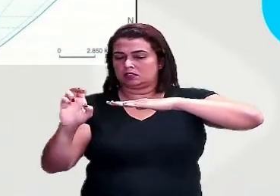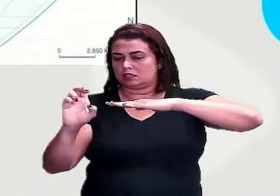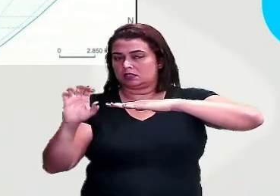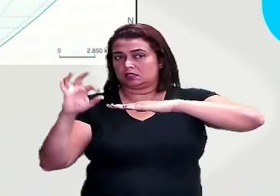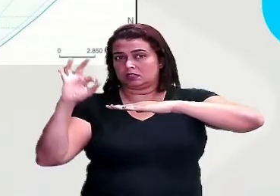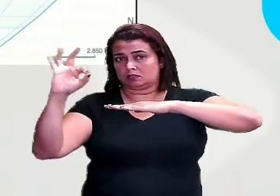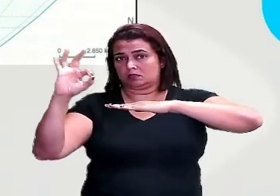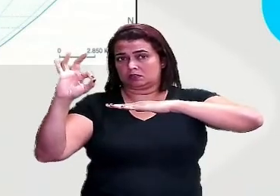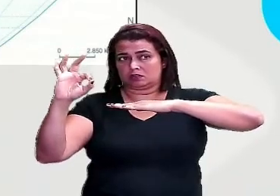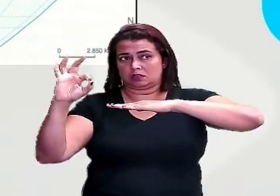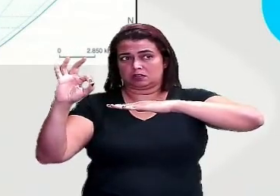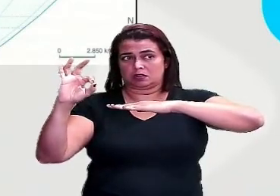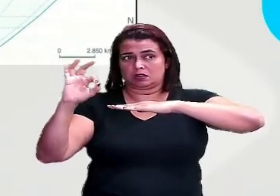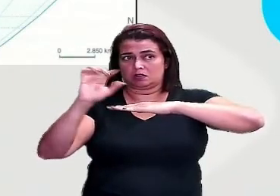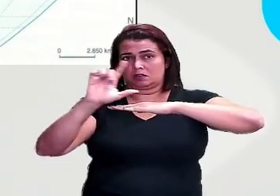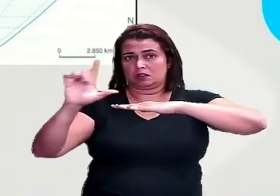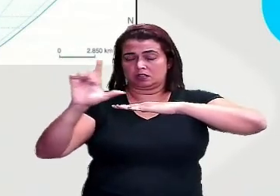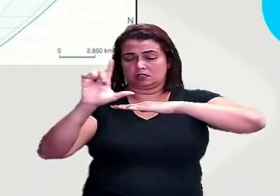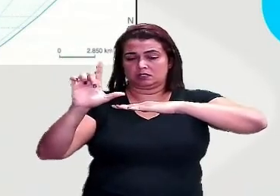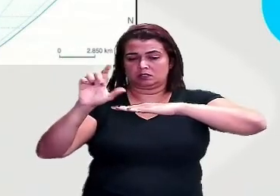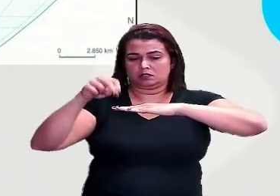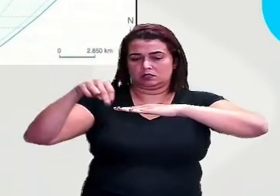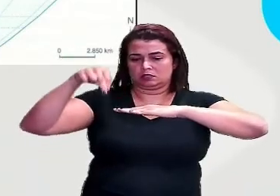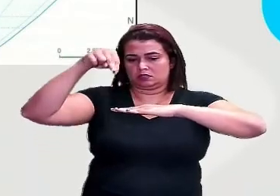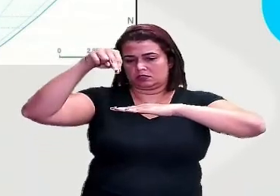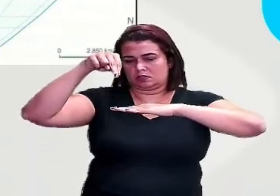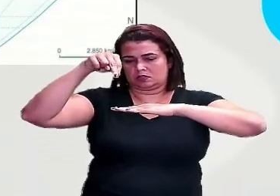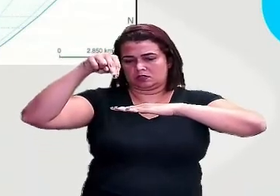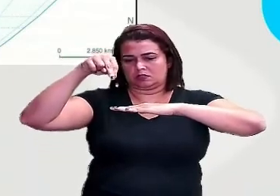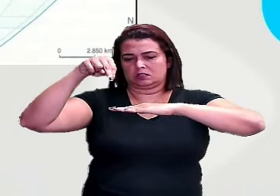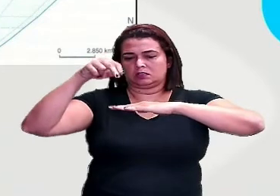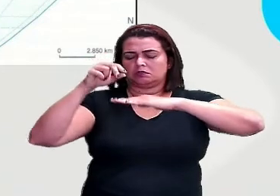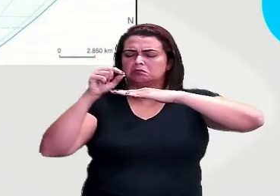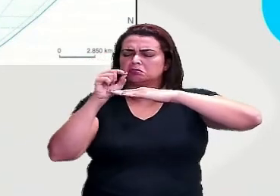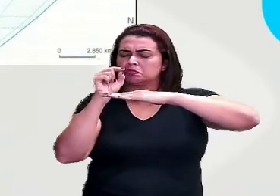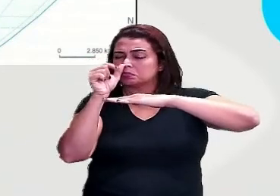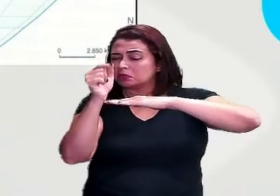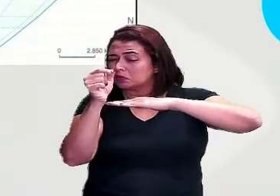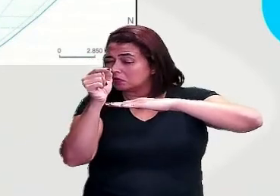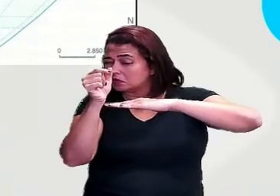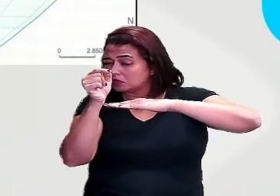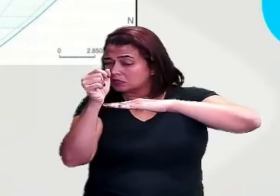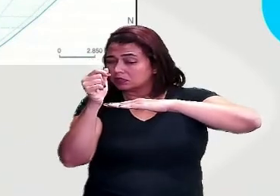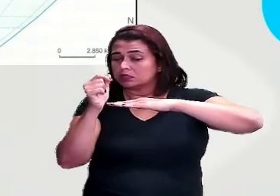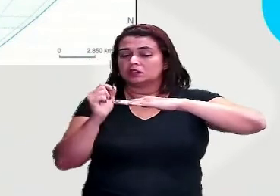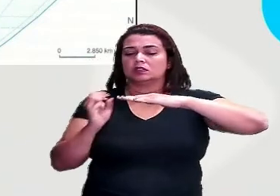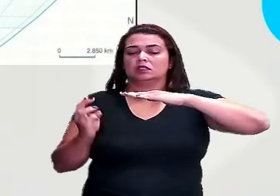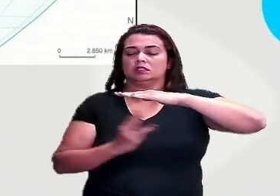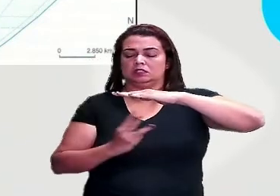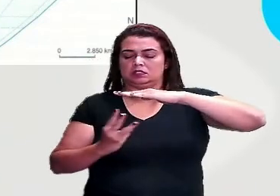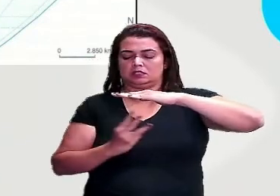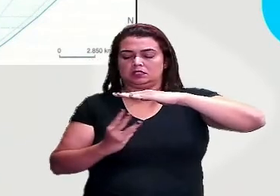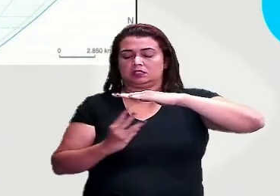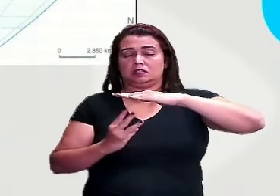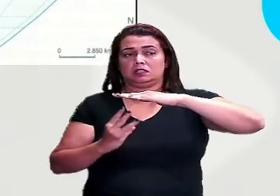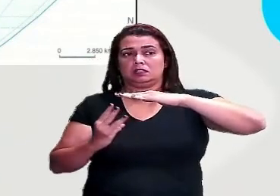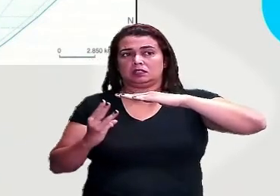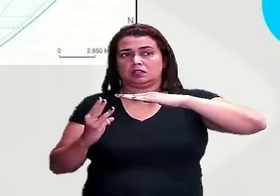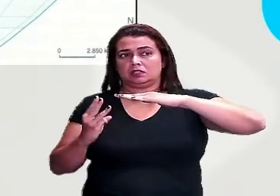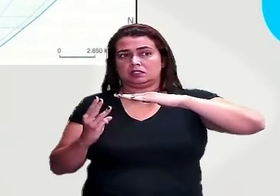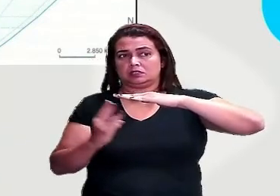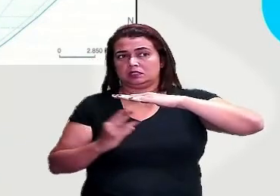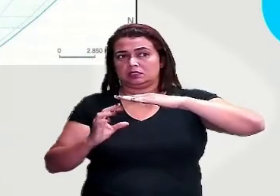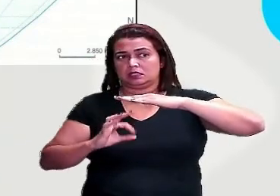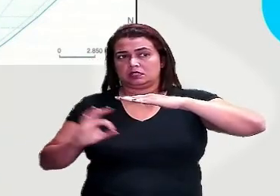graus de latitude norte, por isso está um pouco acima da linha do Equador, e 33 graus de